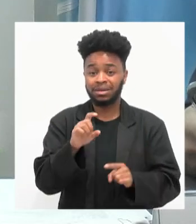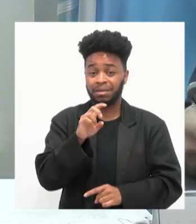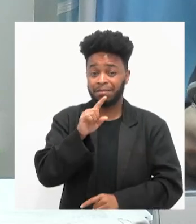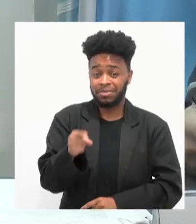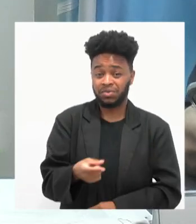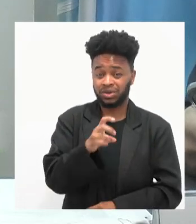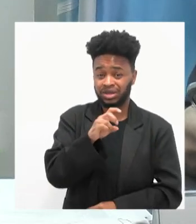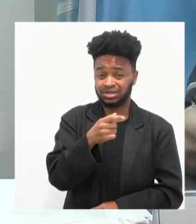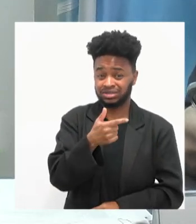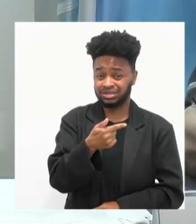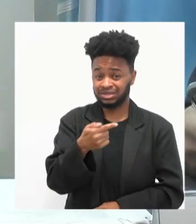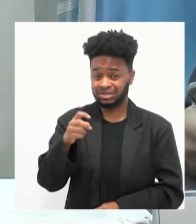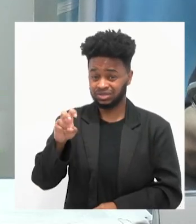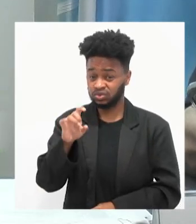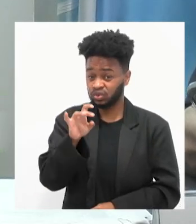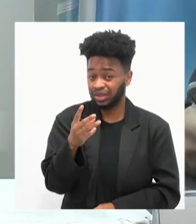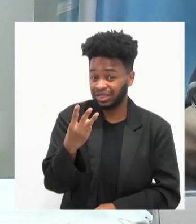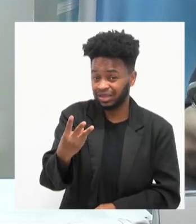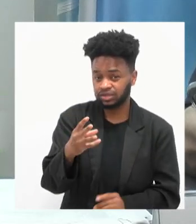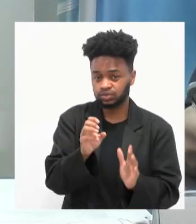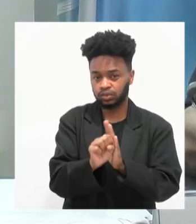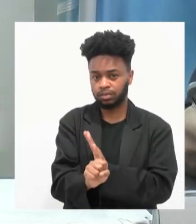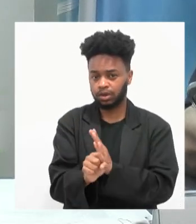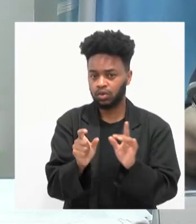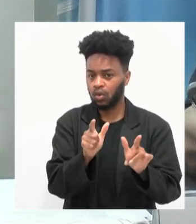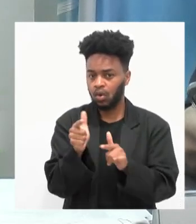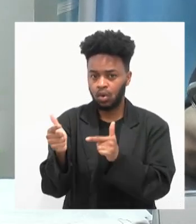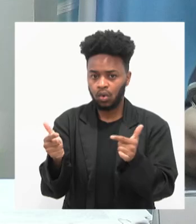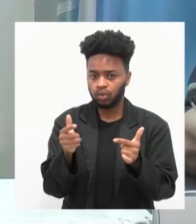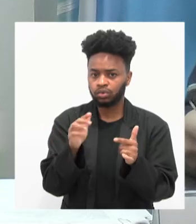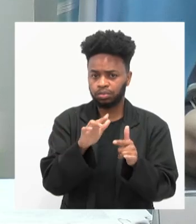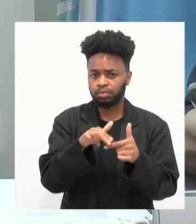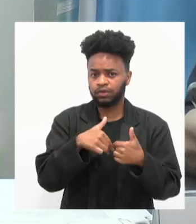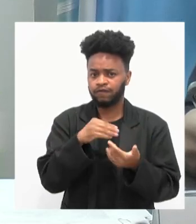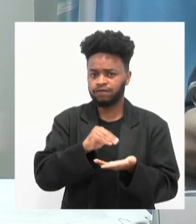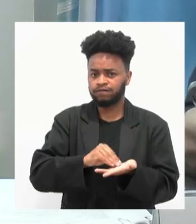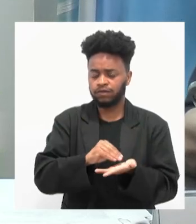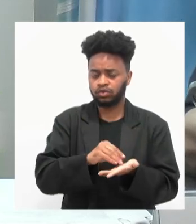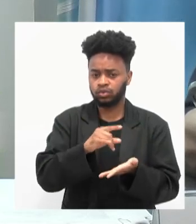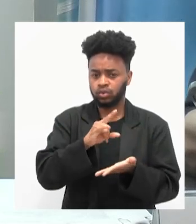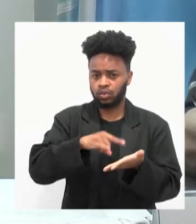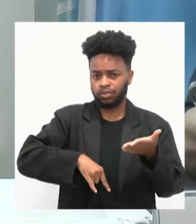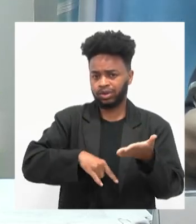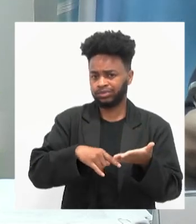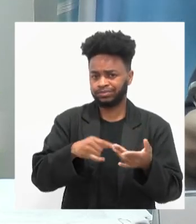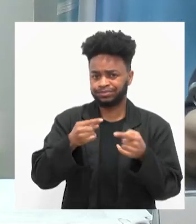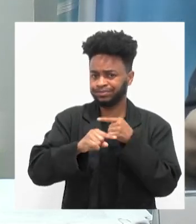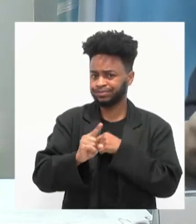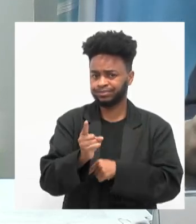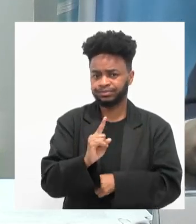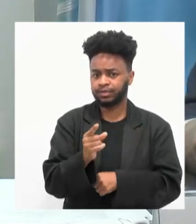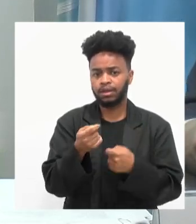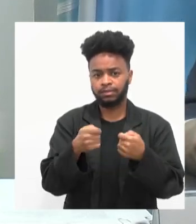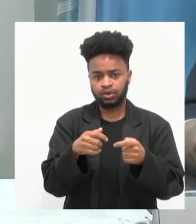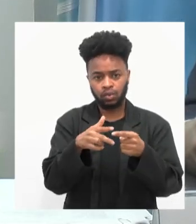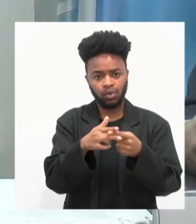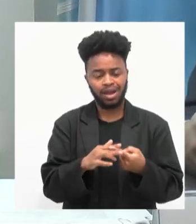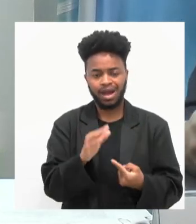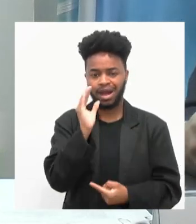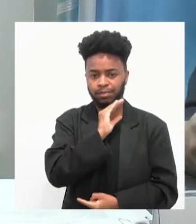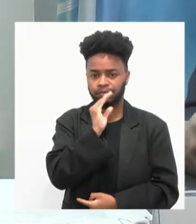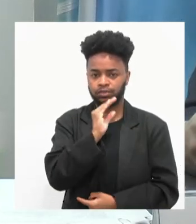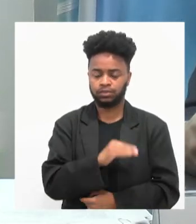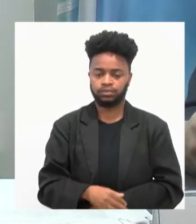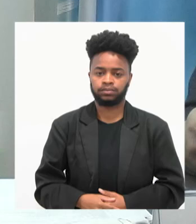3 são de roubo e o resto tudo de documento, tem alguma coisa de errado que precisa ser consertado